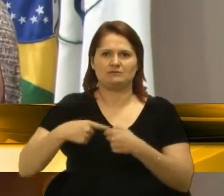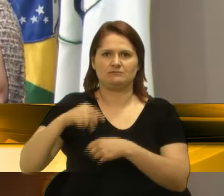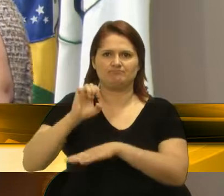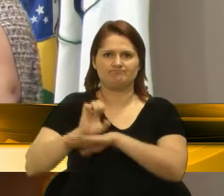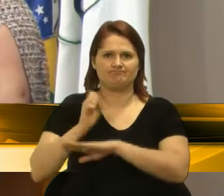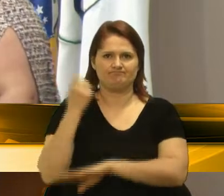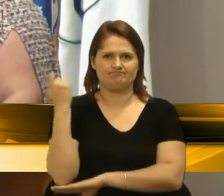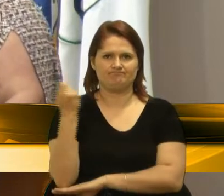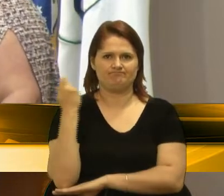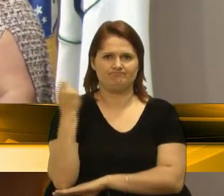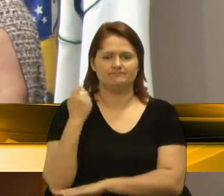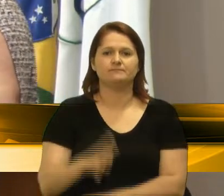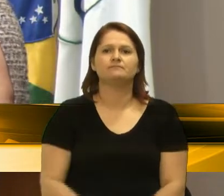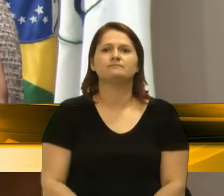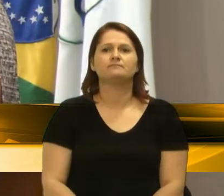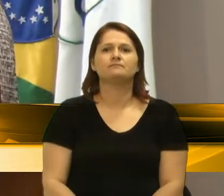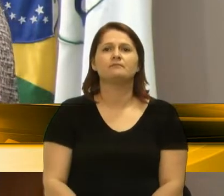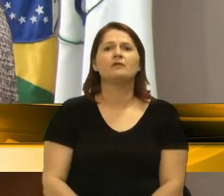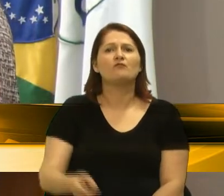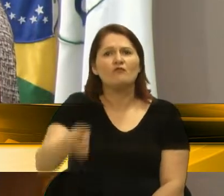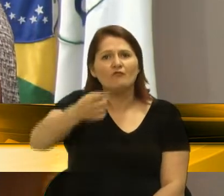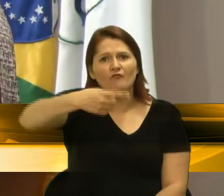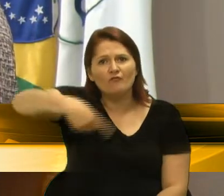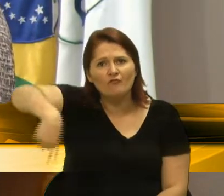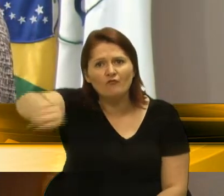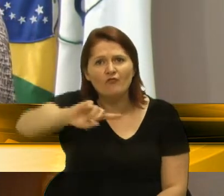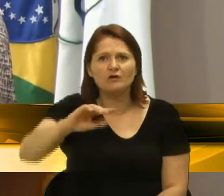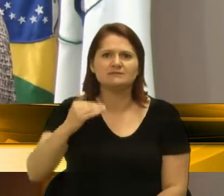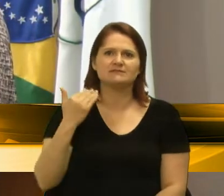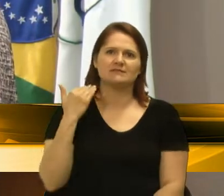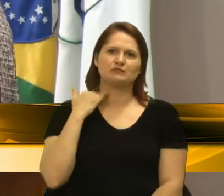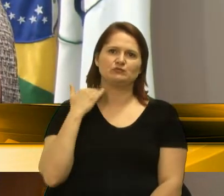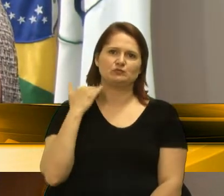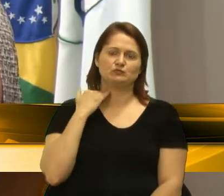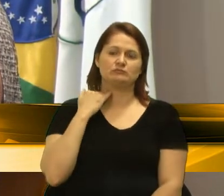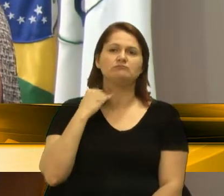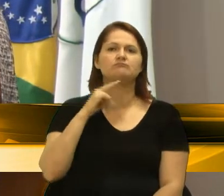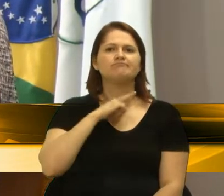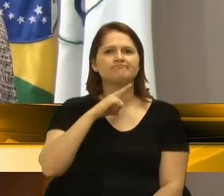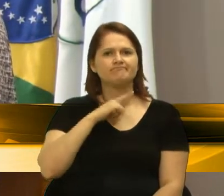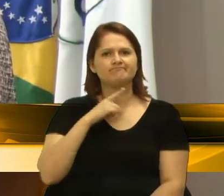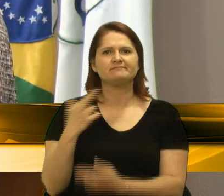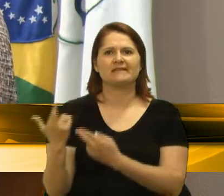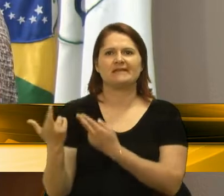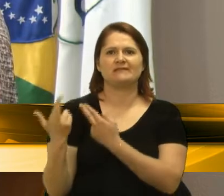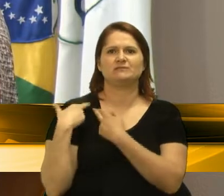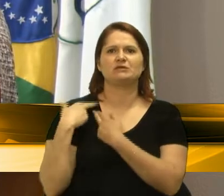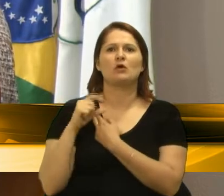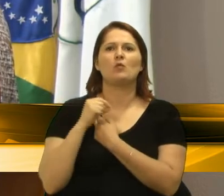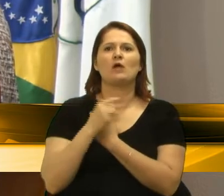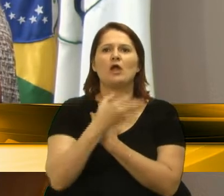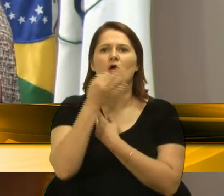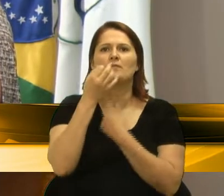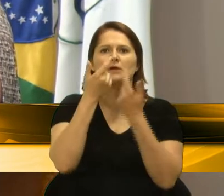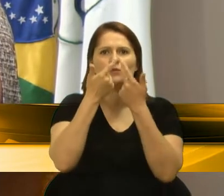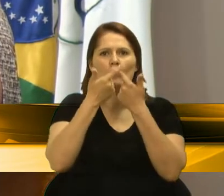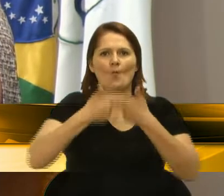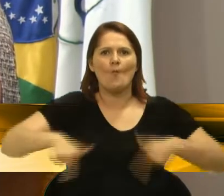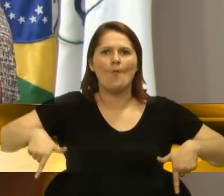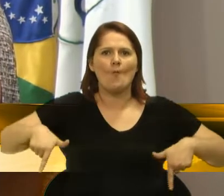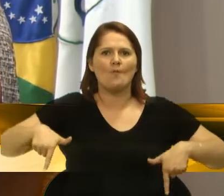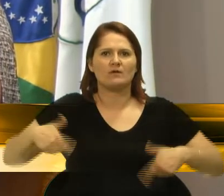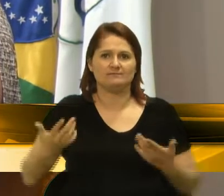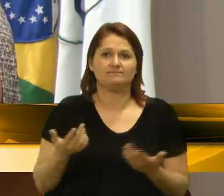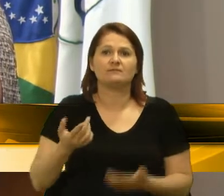como juízes, senhores, vocês têm a obrigação de serem imparciais. Vocês deveriam